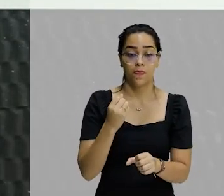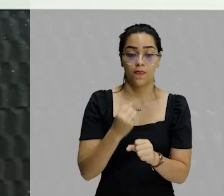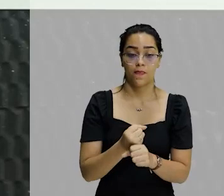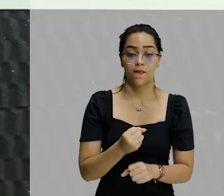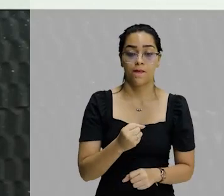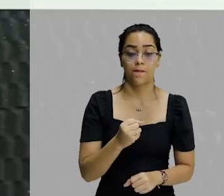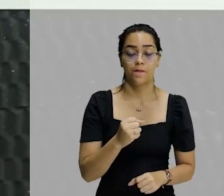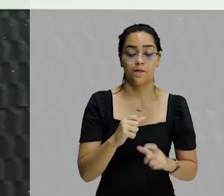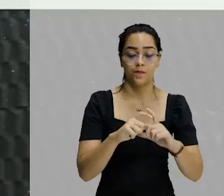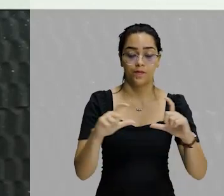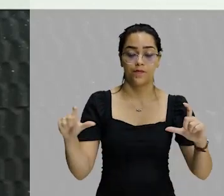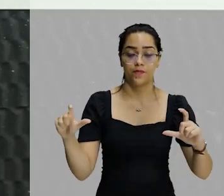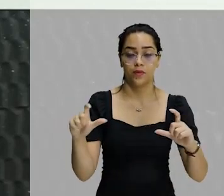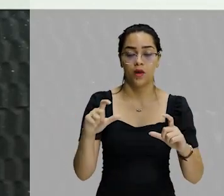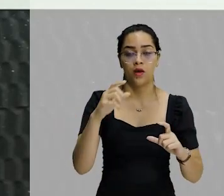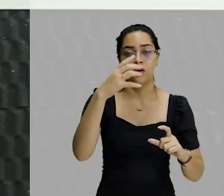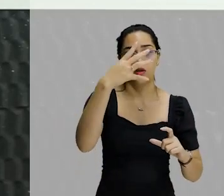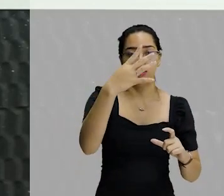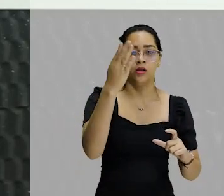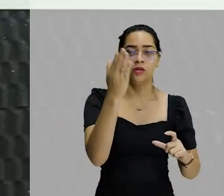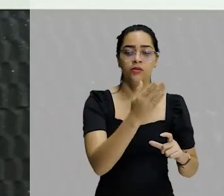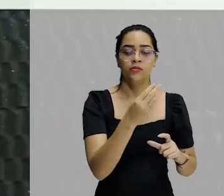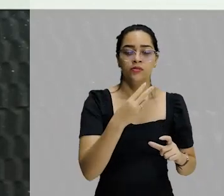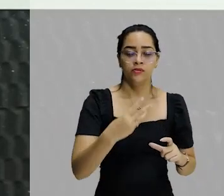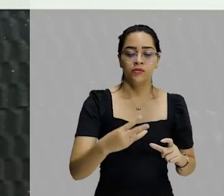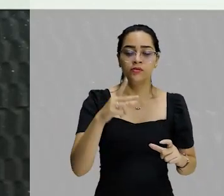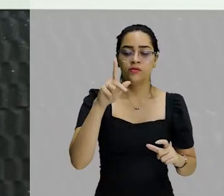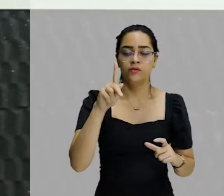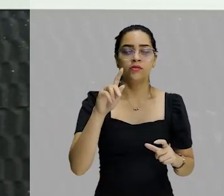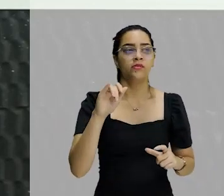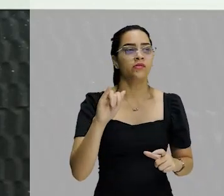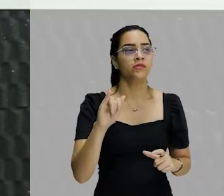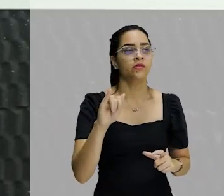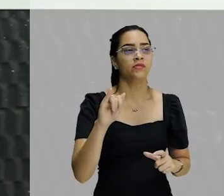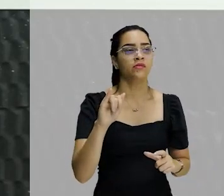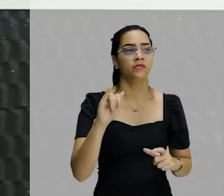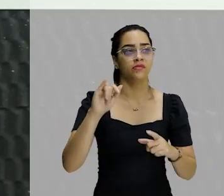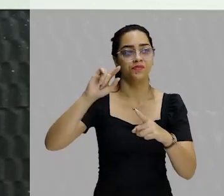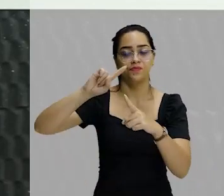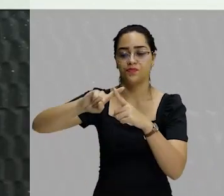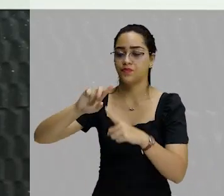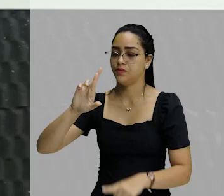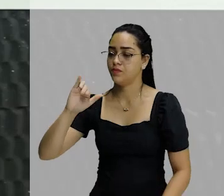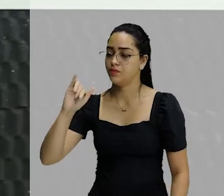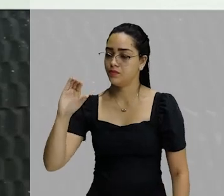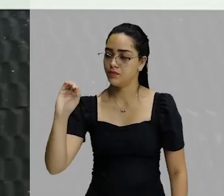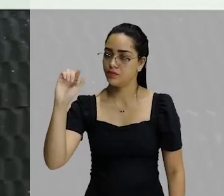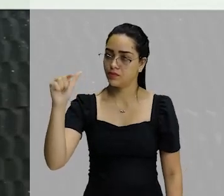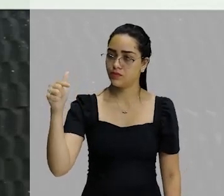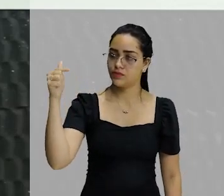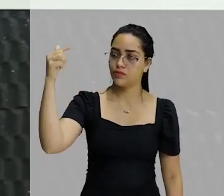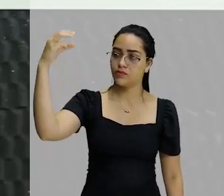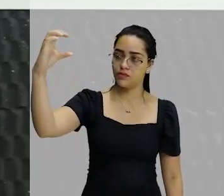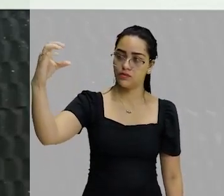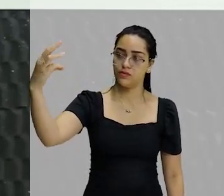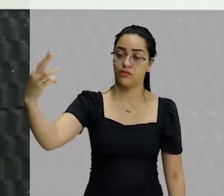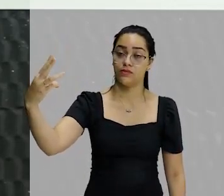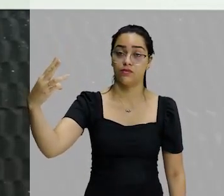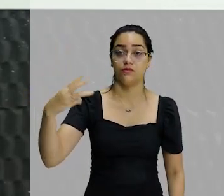fórmula 4/3 de π vezes o raio elevado ao